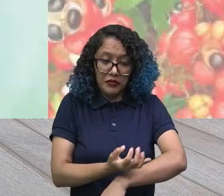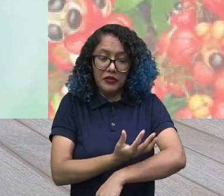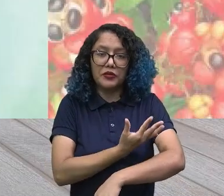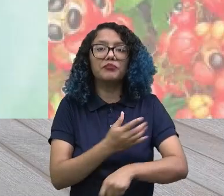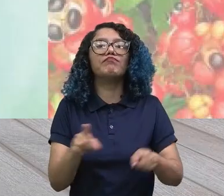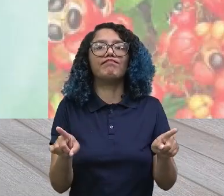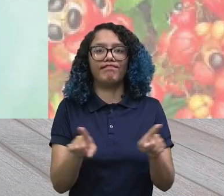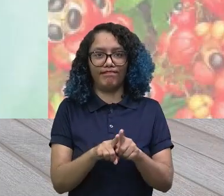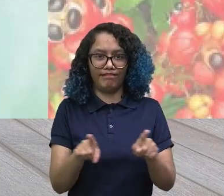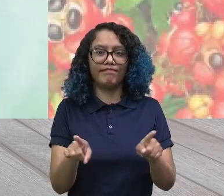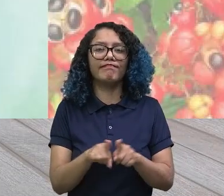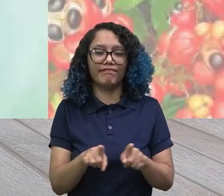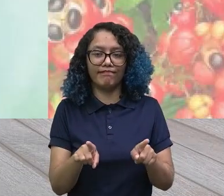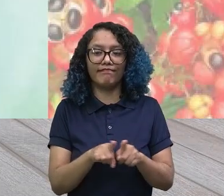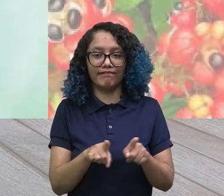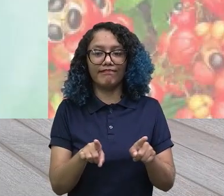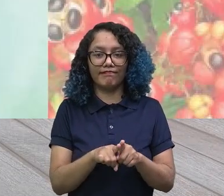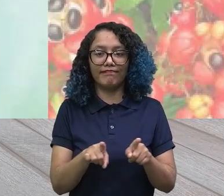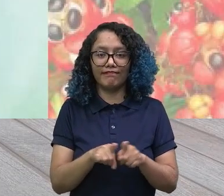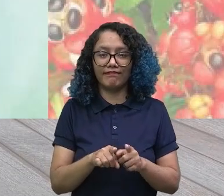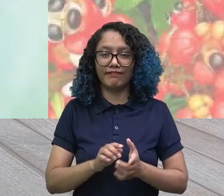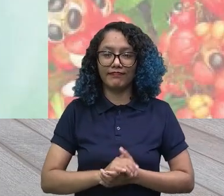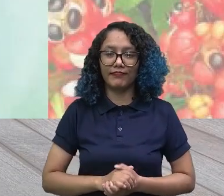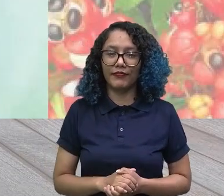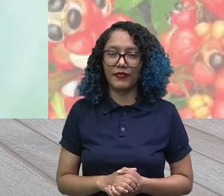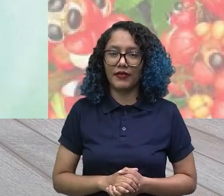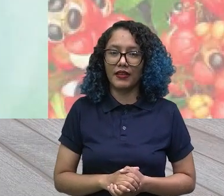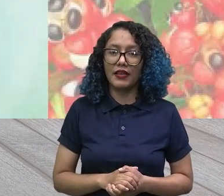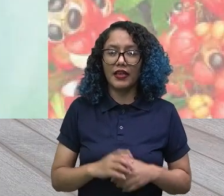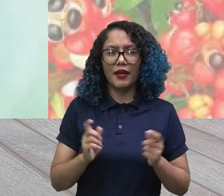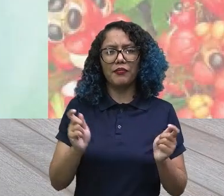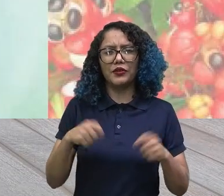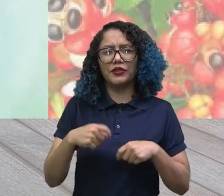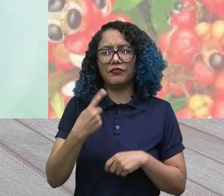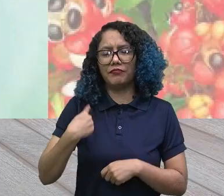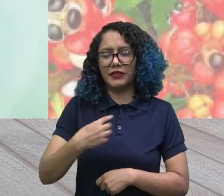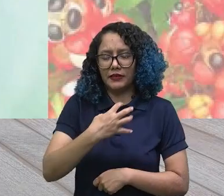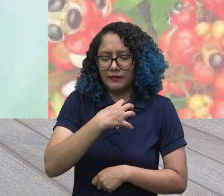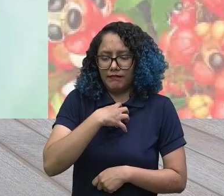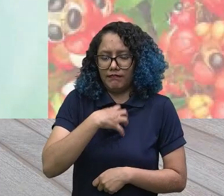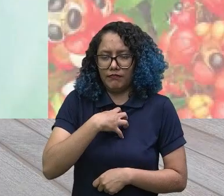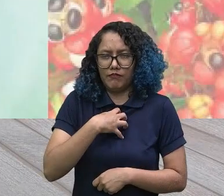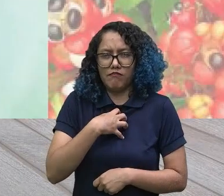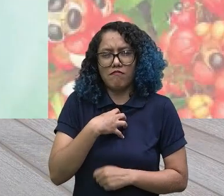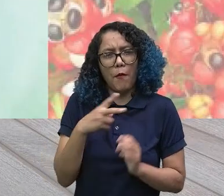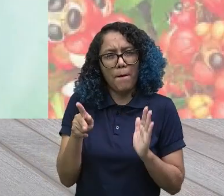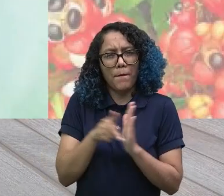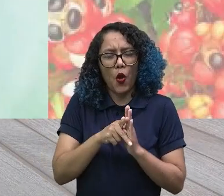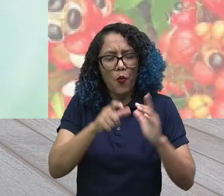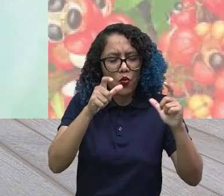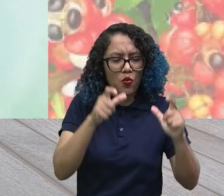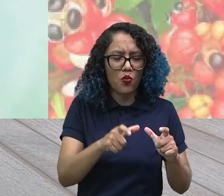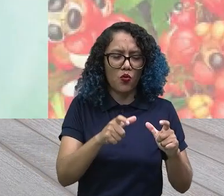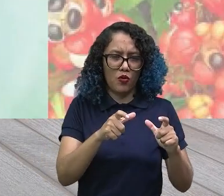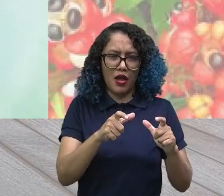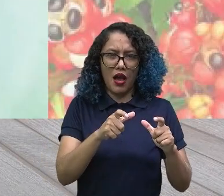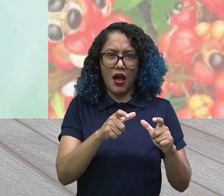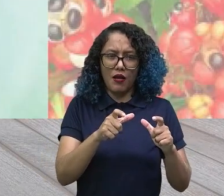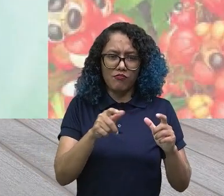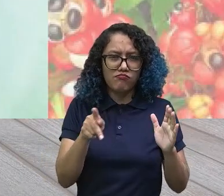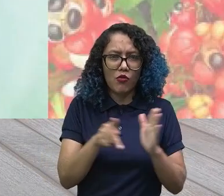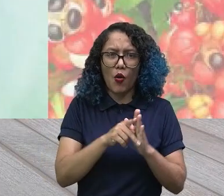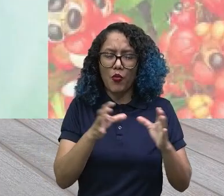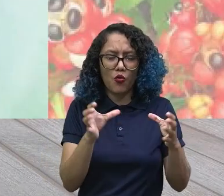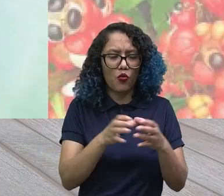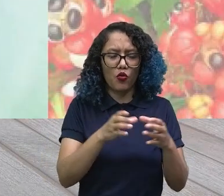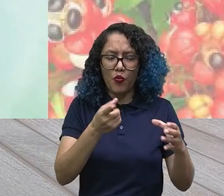emocionais, gente, que aí acaba fazendo a gente se sentir parte de quê? De um nós, porque quando a gente está